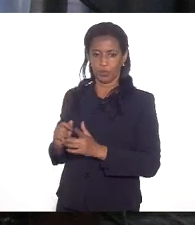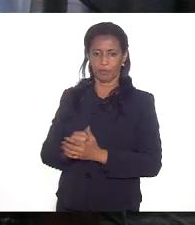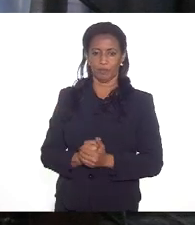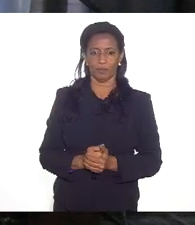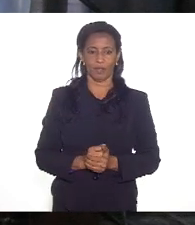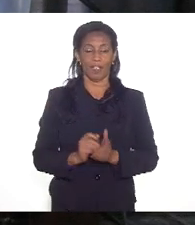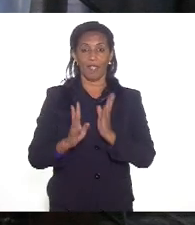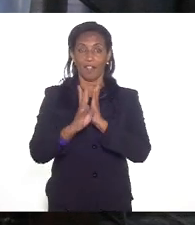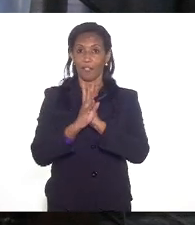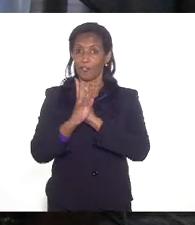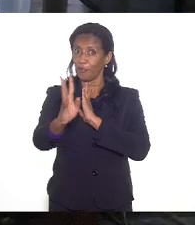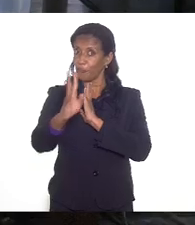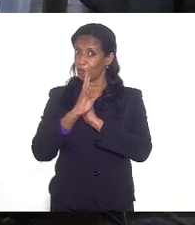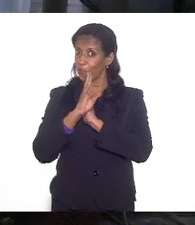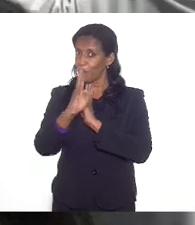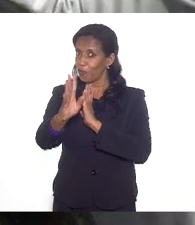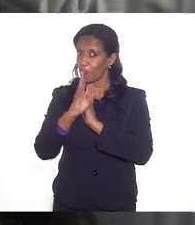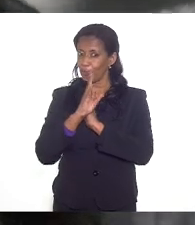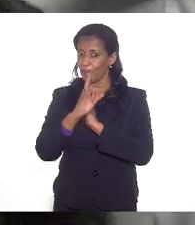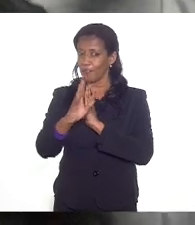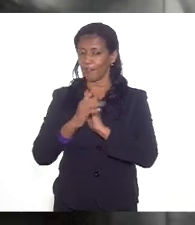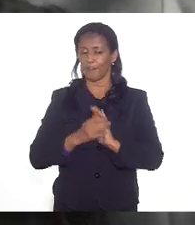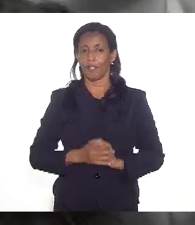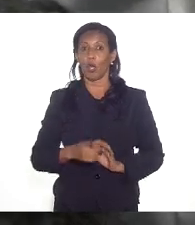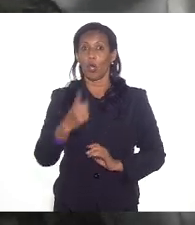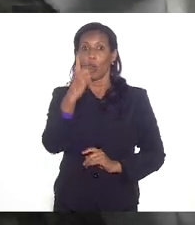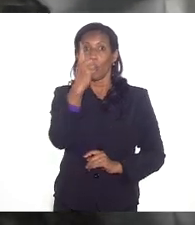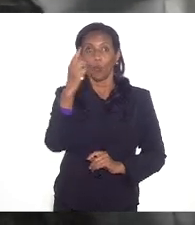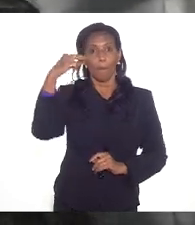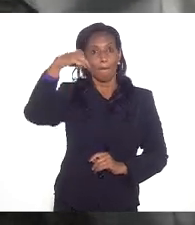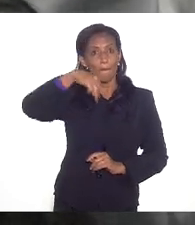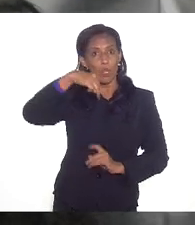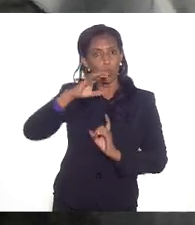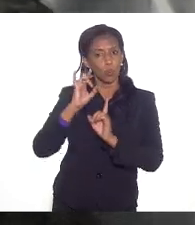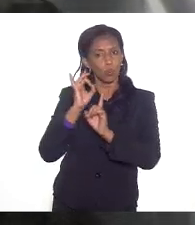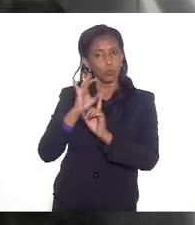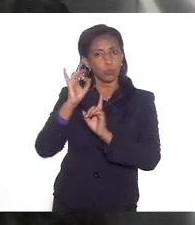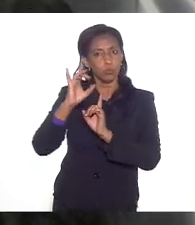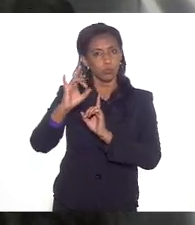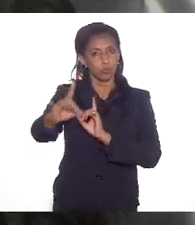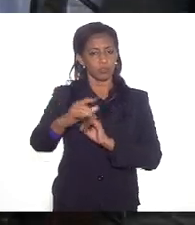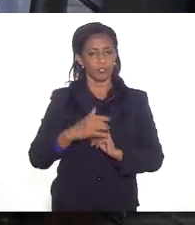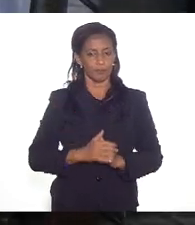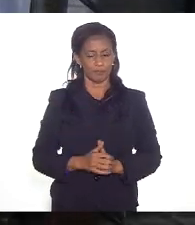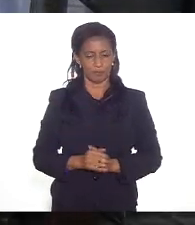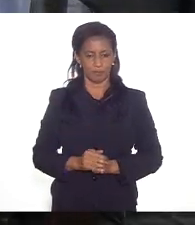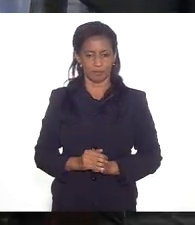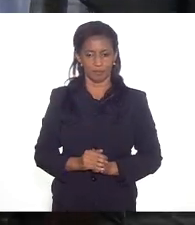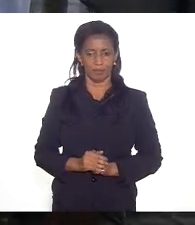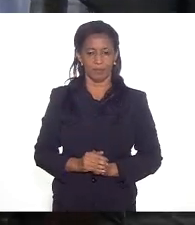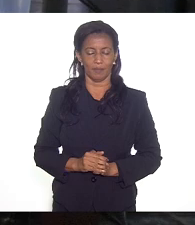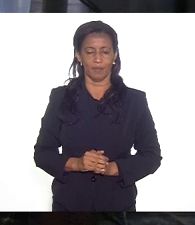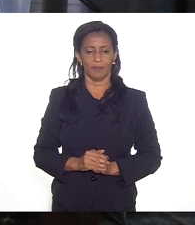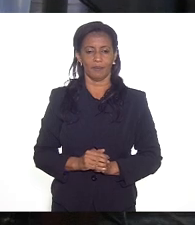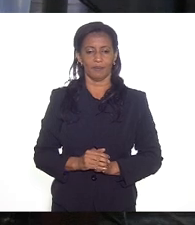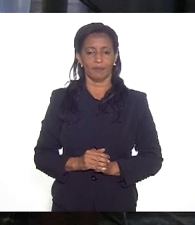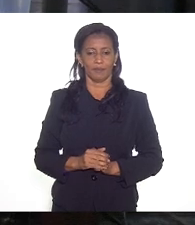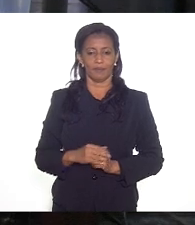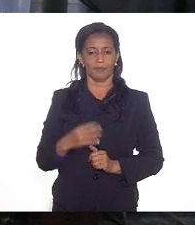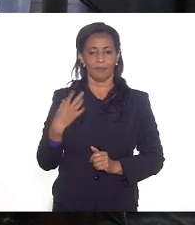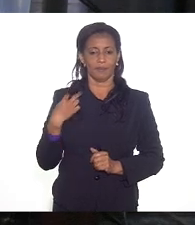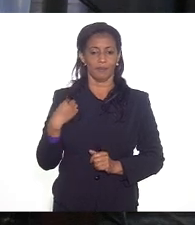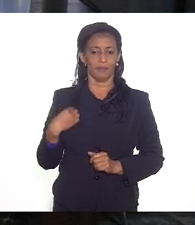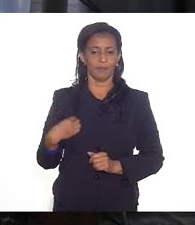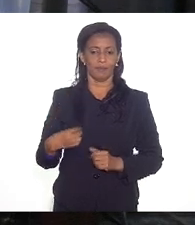fila indiana brevemente um minuto para cada um para e não